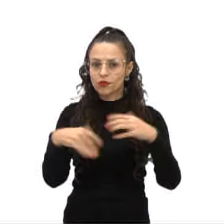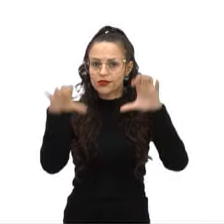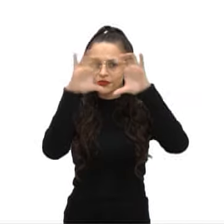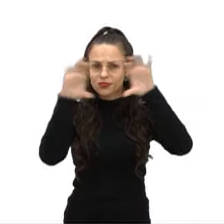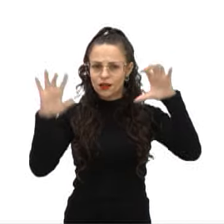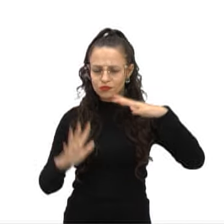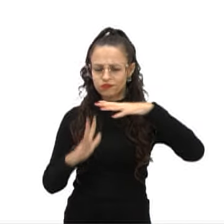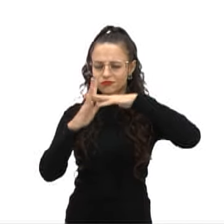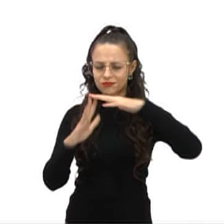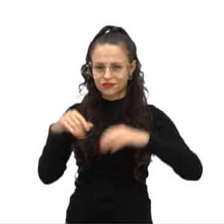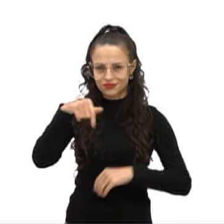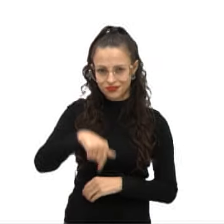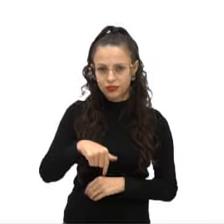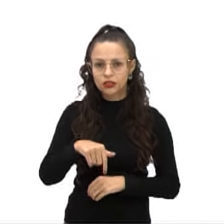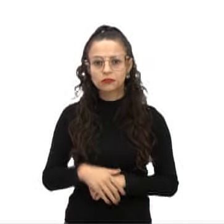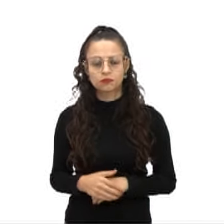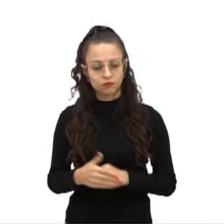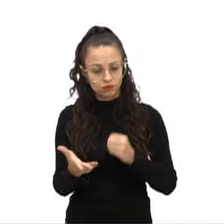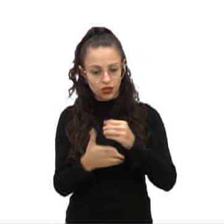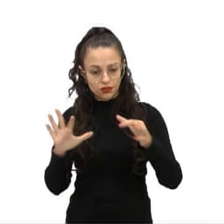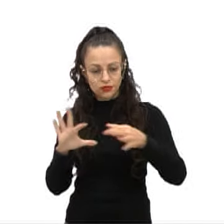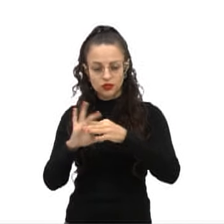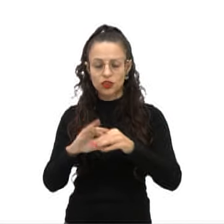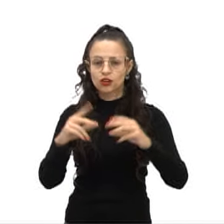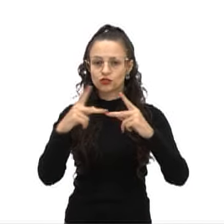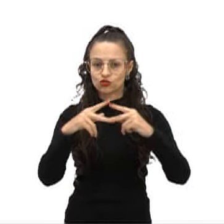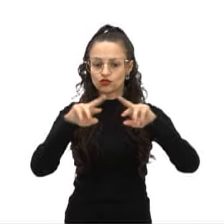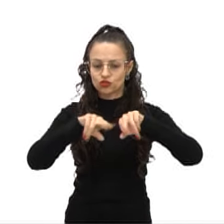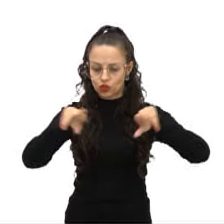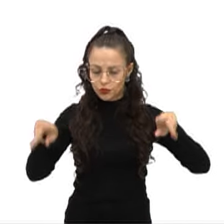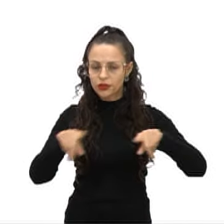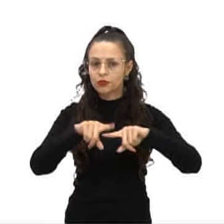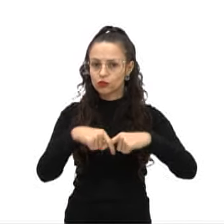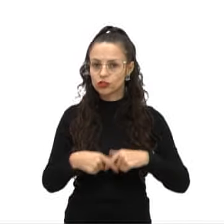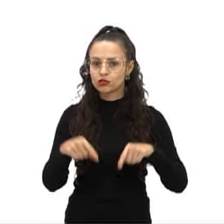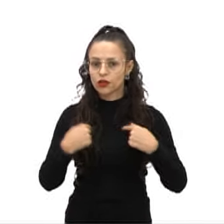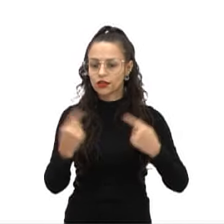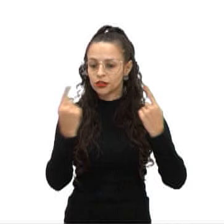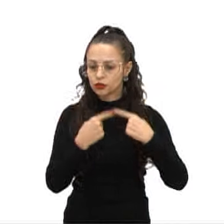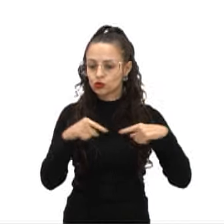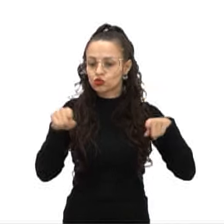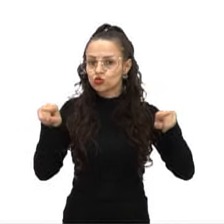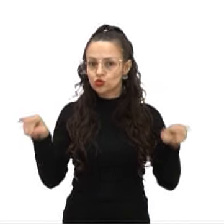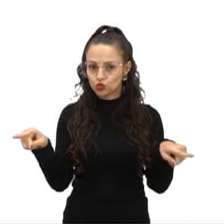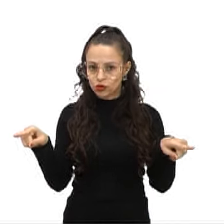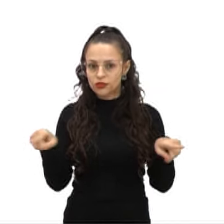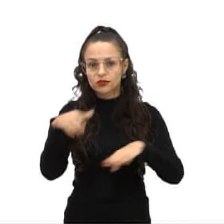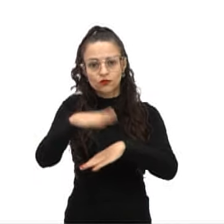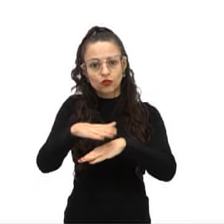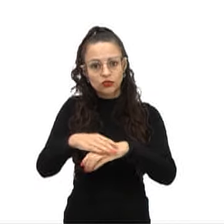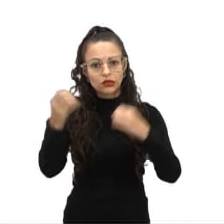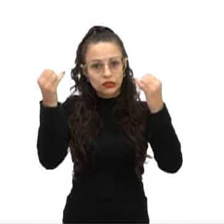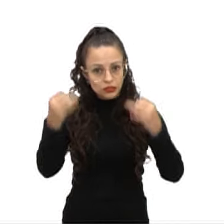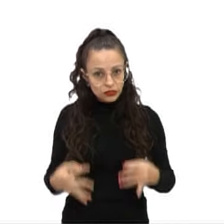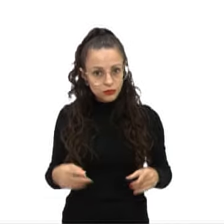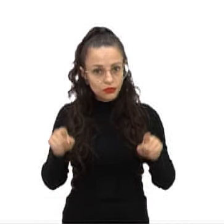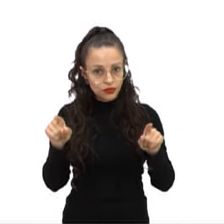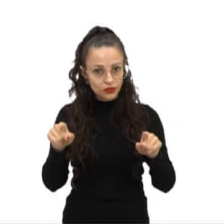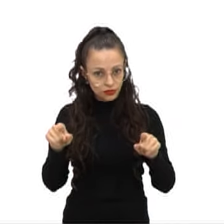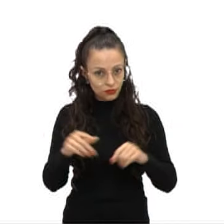terra, baseado na geometria. Por isso a geometria é dividida em duas partes. Descreva aqui. Acabei de